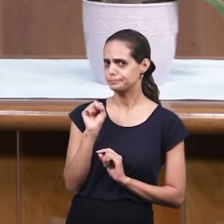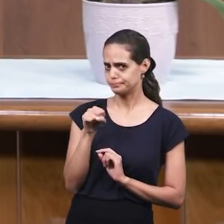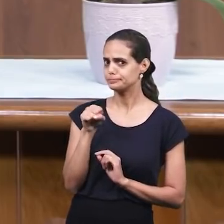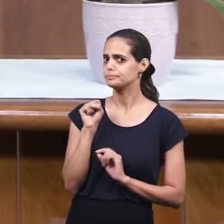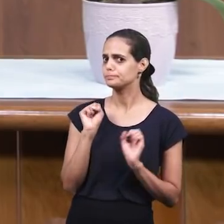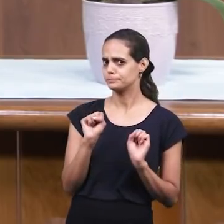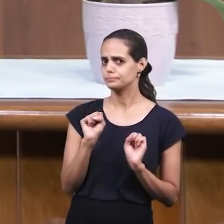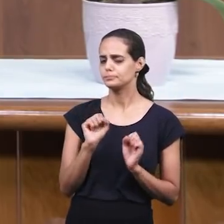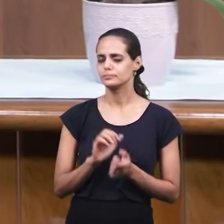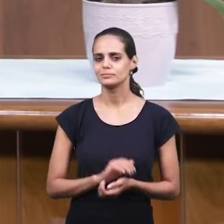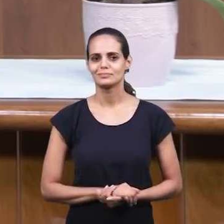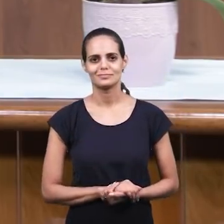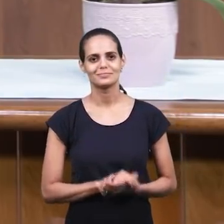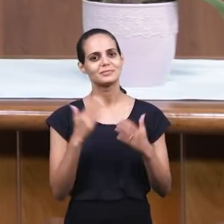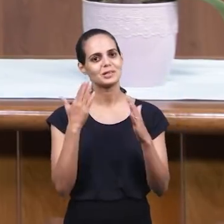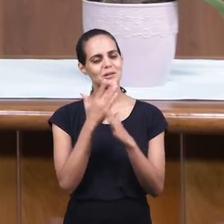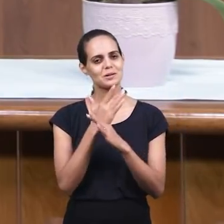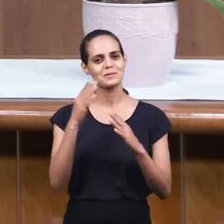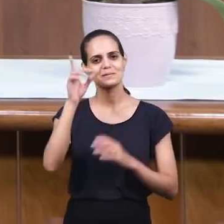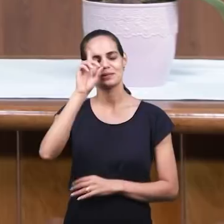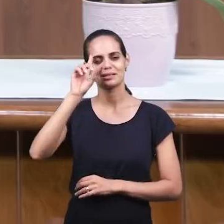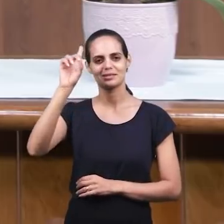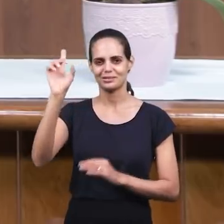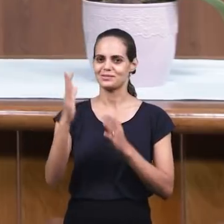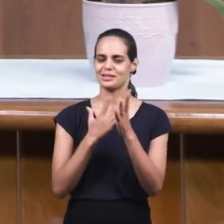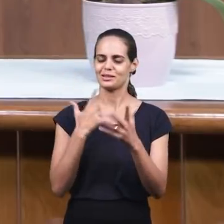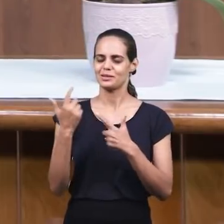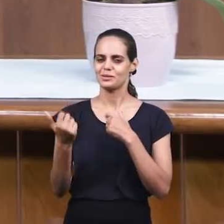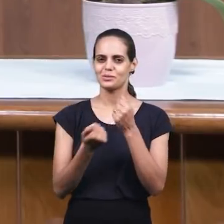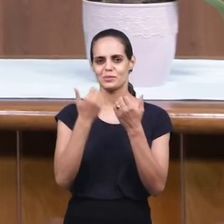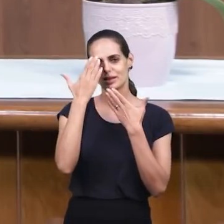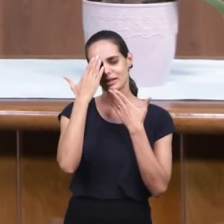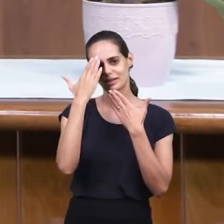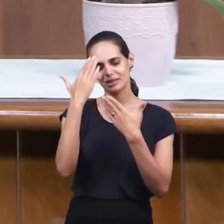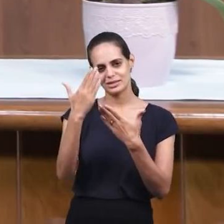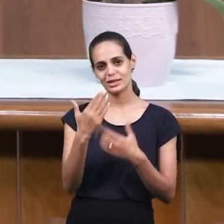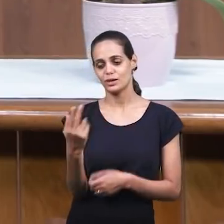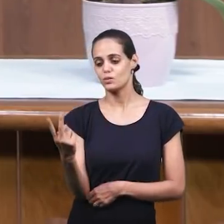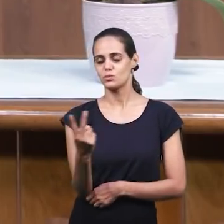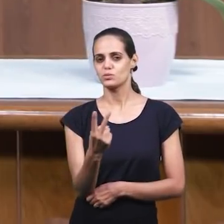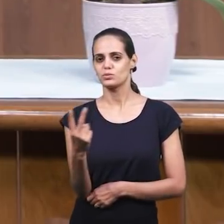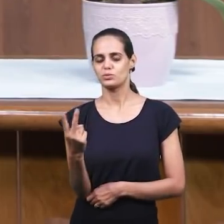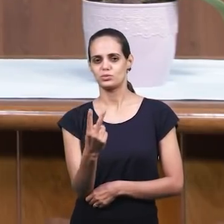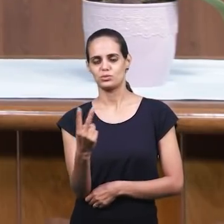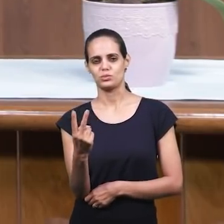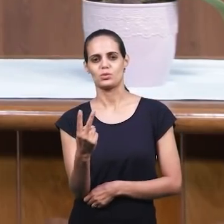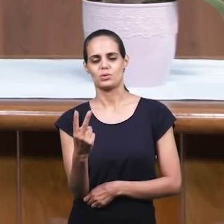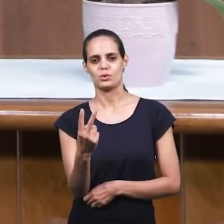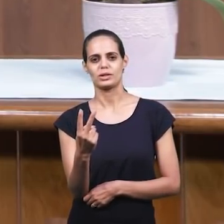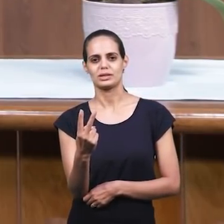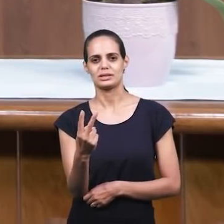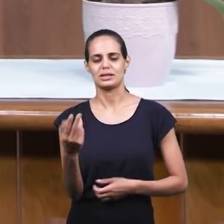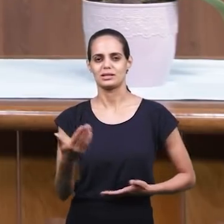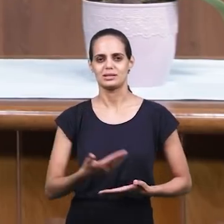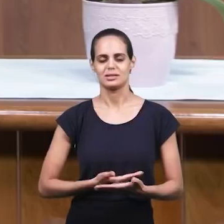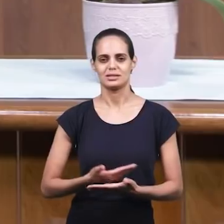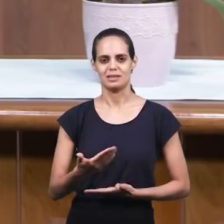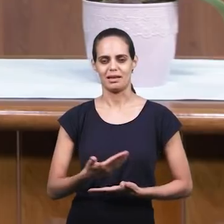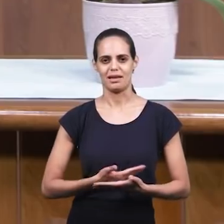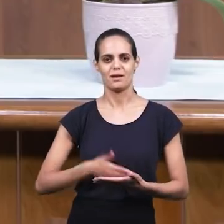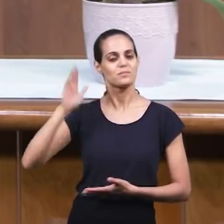louvado seja o nome do Senhor. Eu quero agradecer ao nosso irmão Tercílio e também ao pastor Wagner Alcântara,